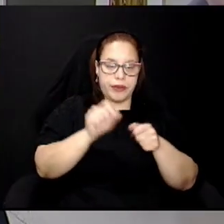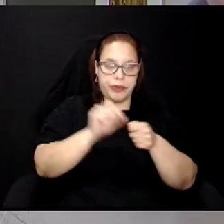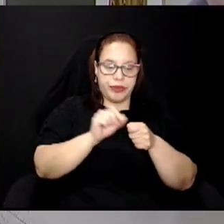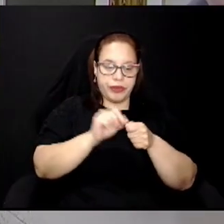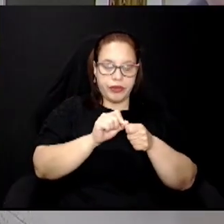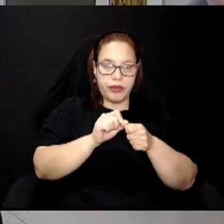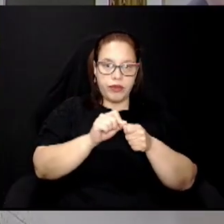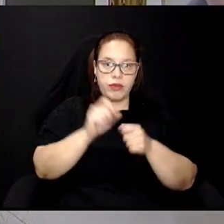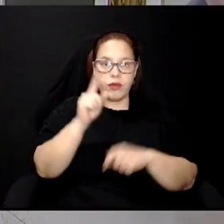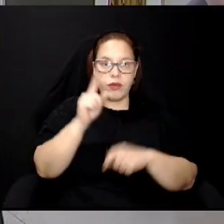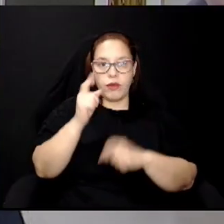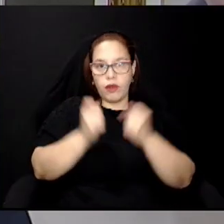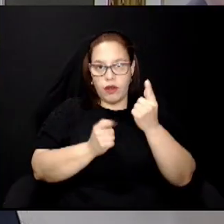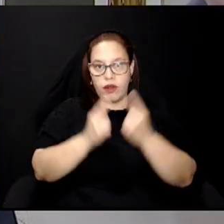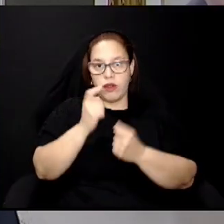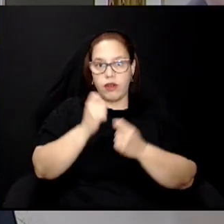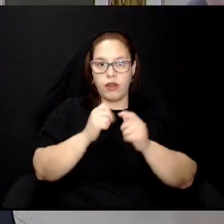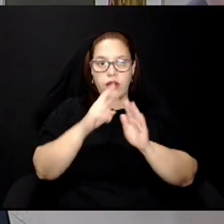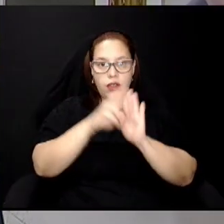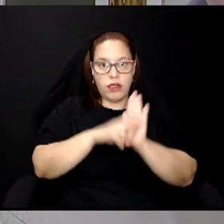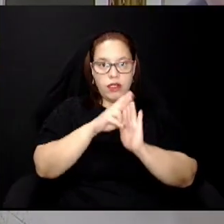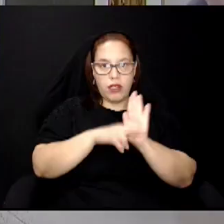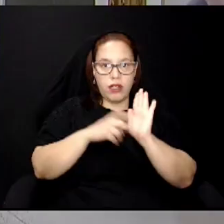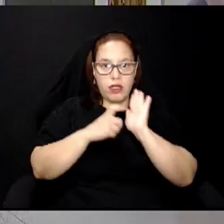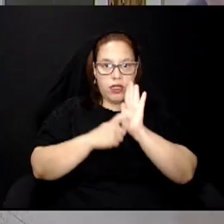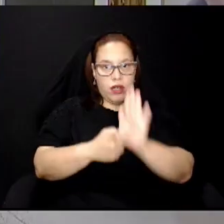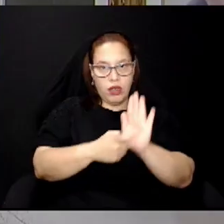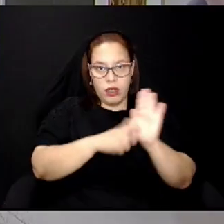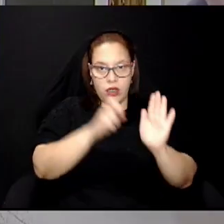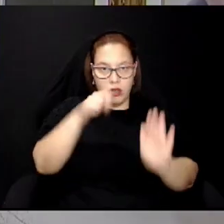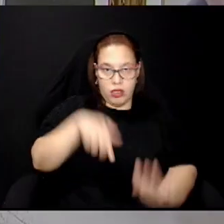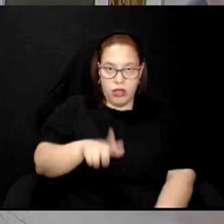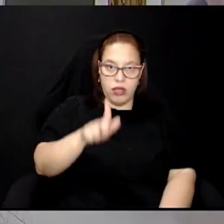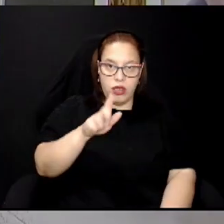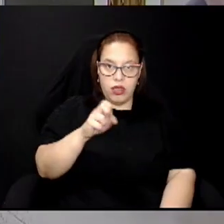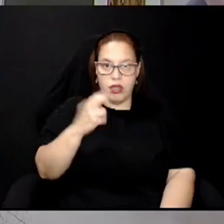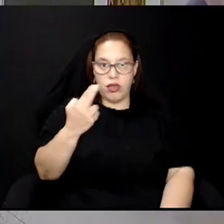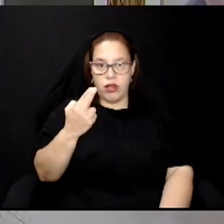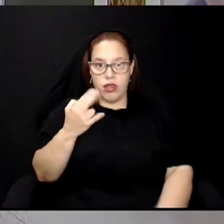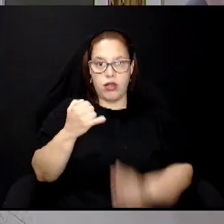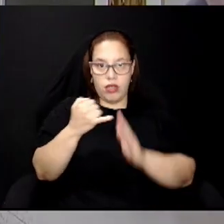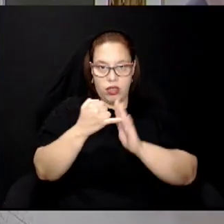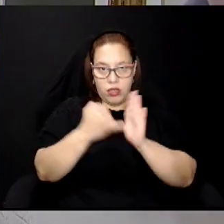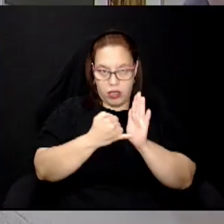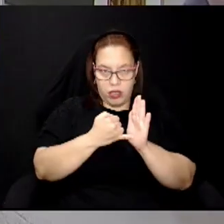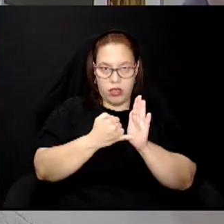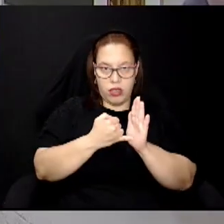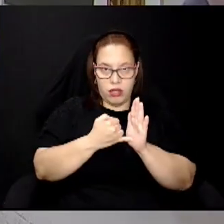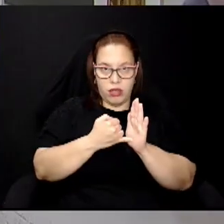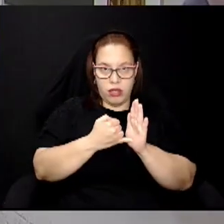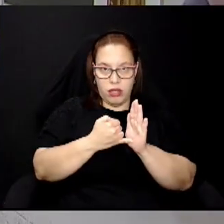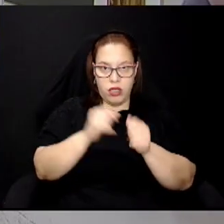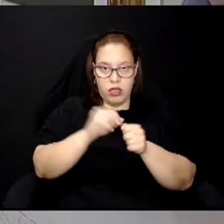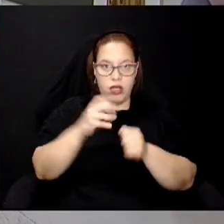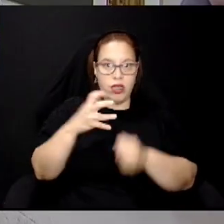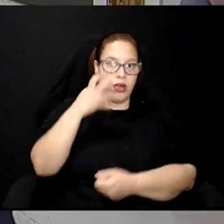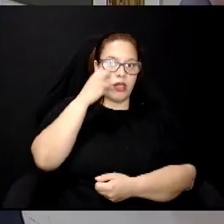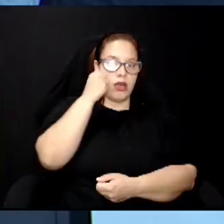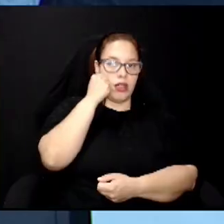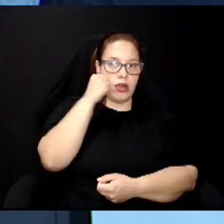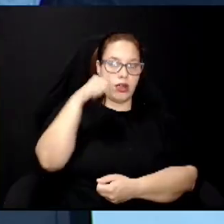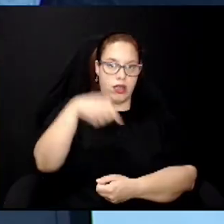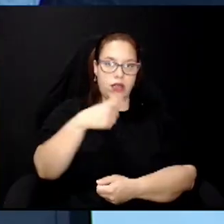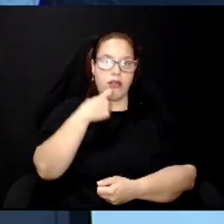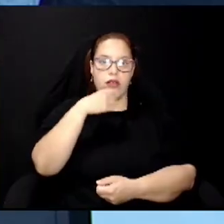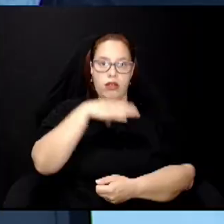quando um relatório para apresentar ou à ONG, né, ou ao órgão que foi feito a adoção aqui no município de